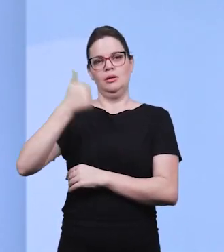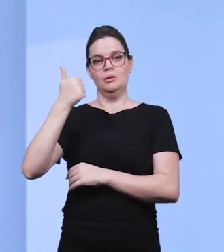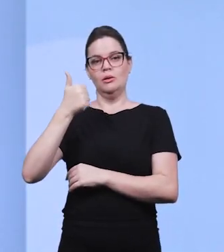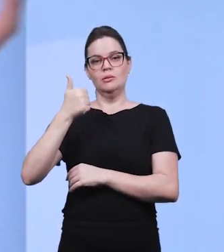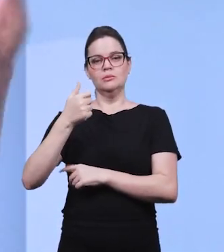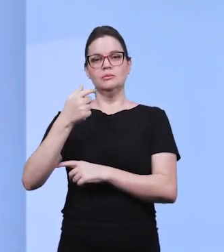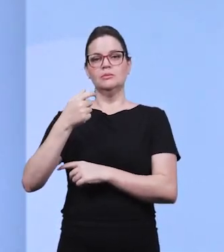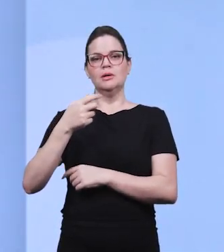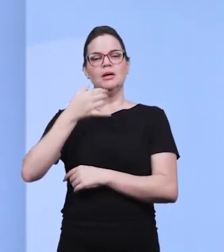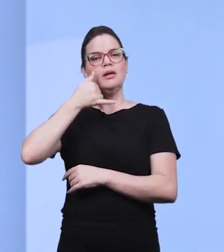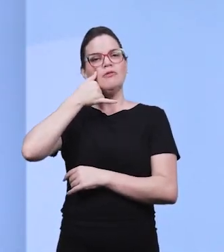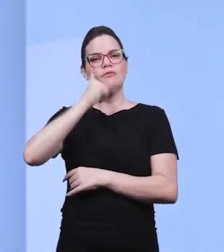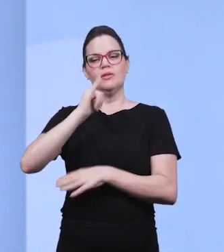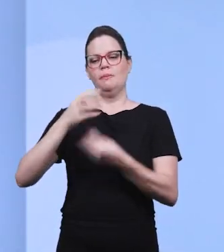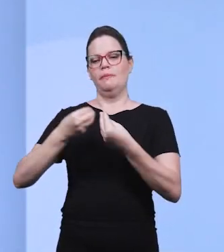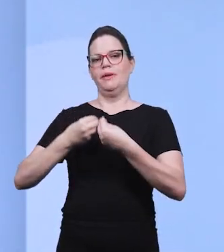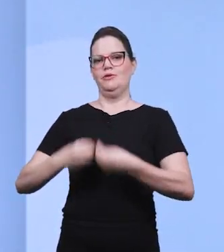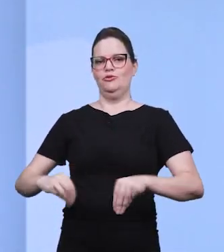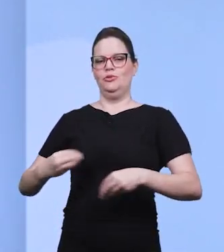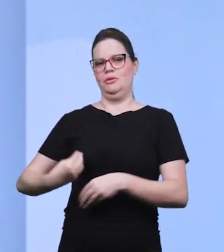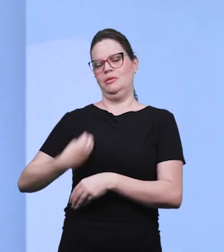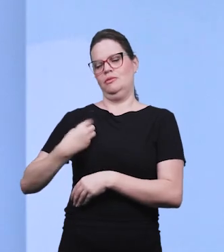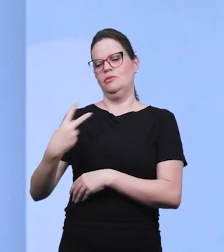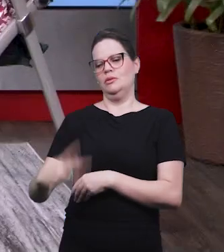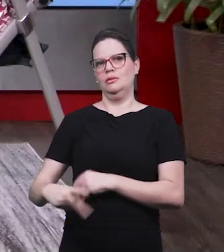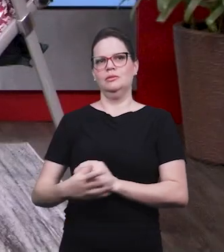sem ter esses prejuízos do ambiente, né?